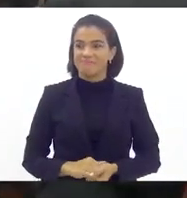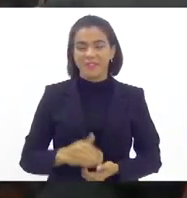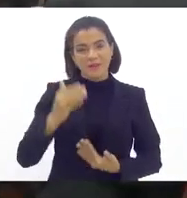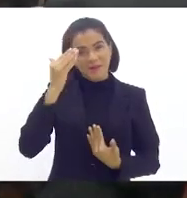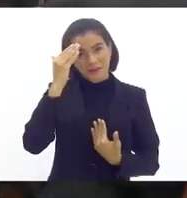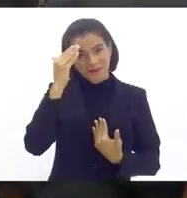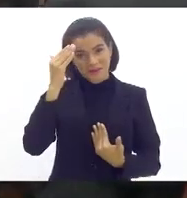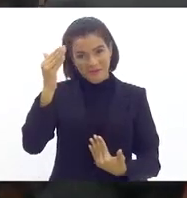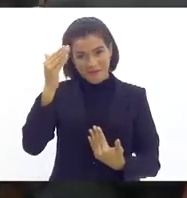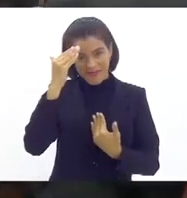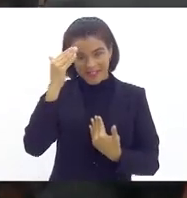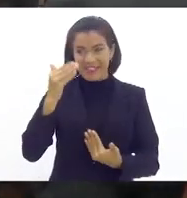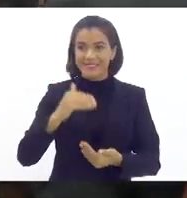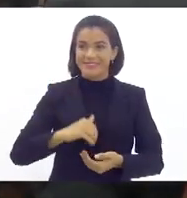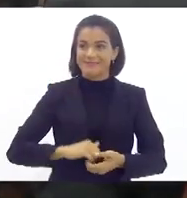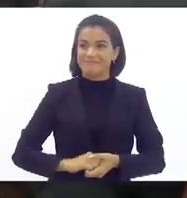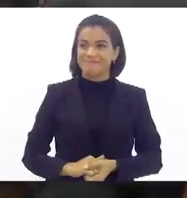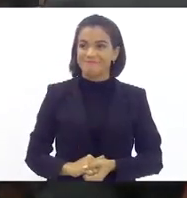Obrigada. Está funcionando?